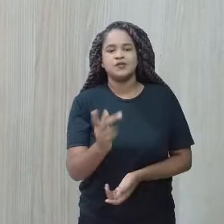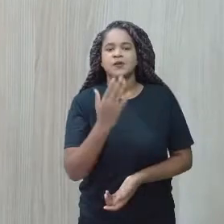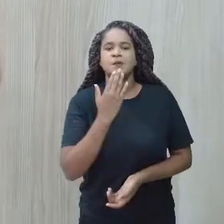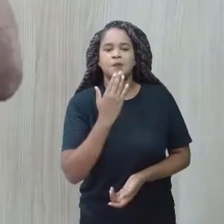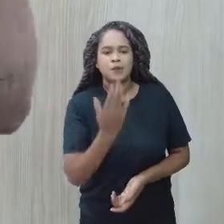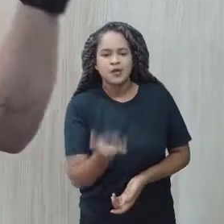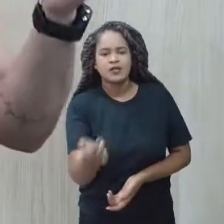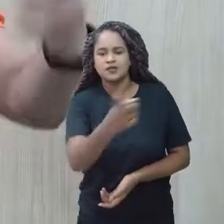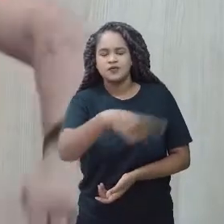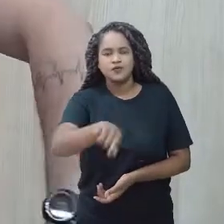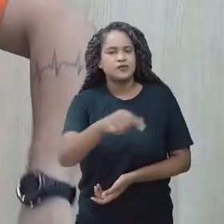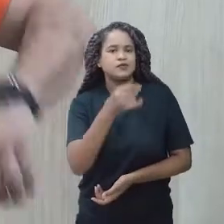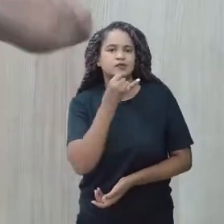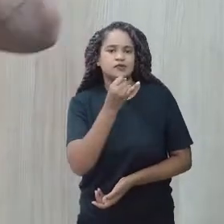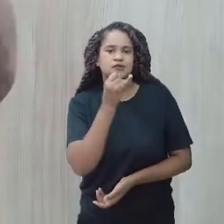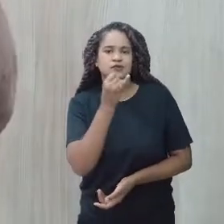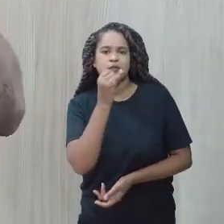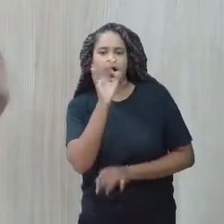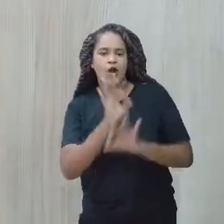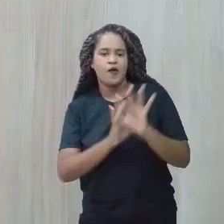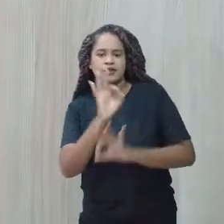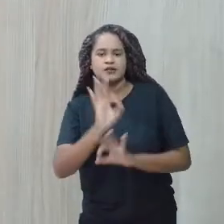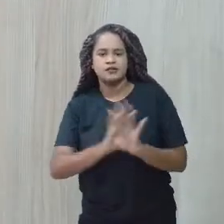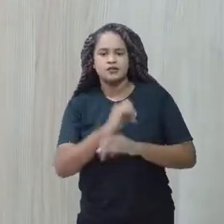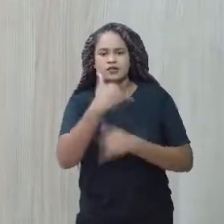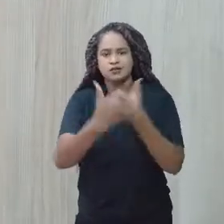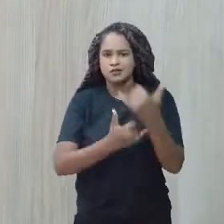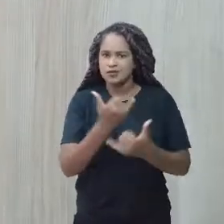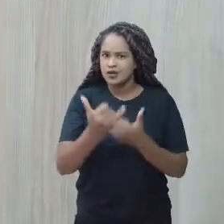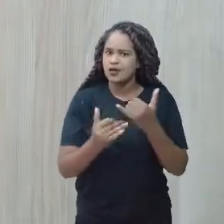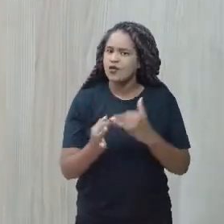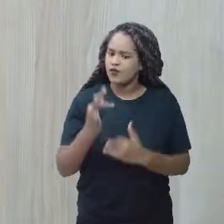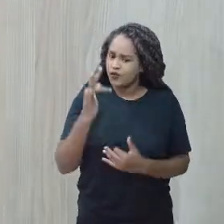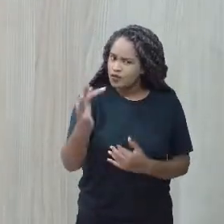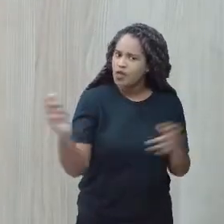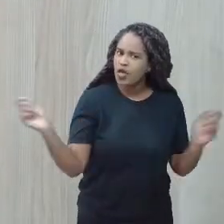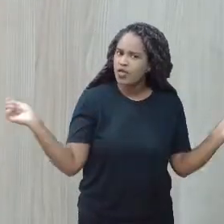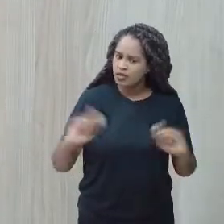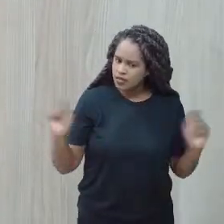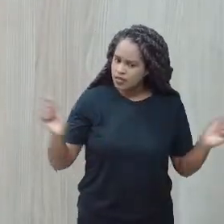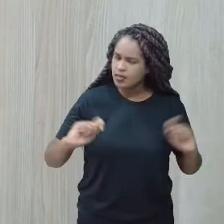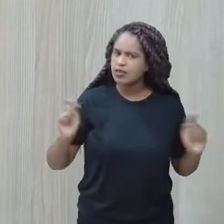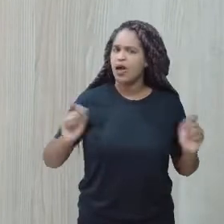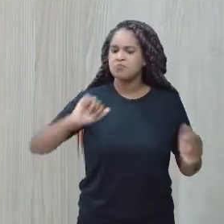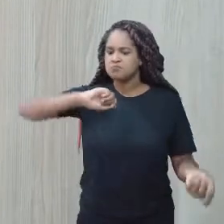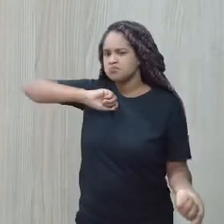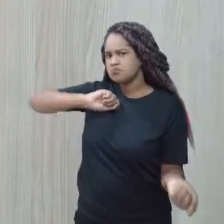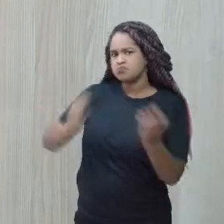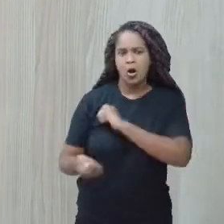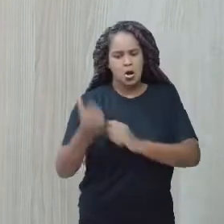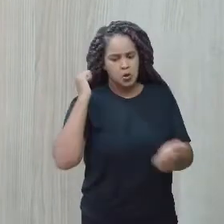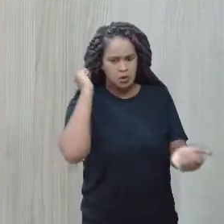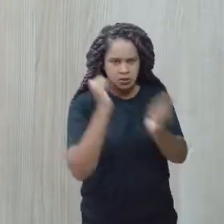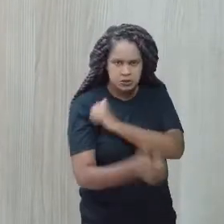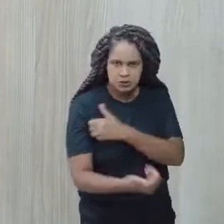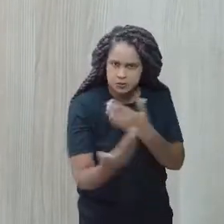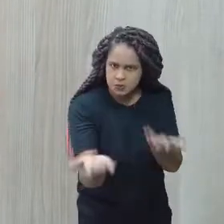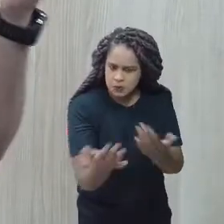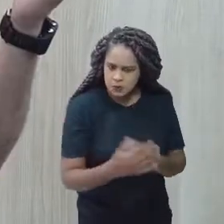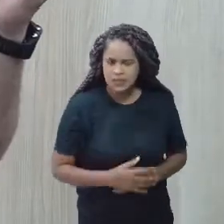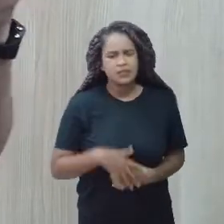tu montar um jogo, fazer isso... Isso futuramente pode se tornar um esporte, né? Vê,